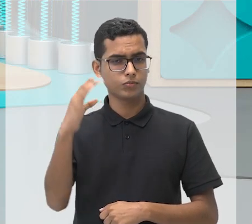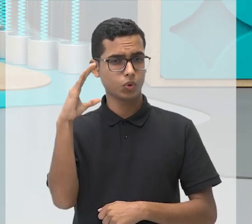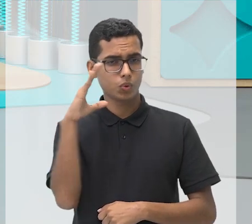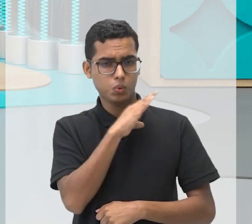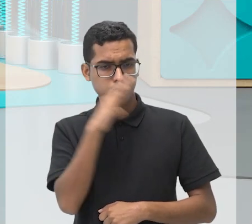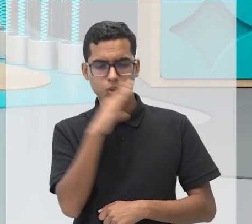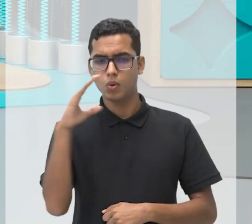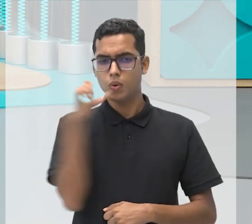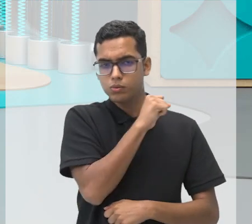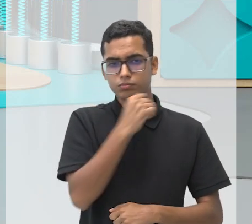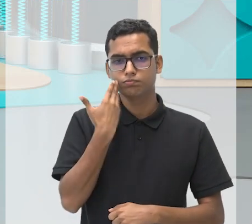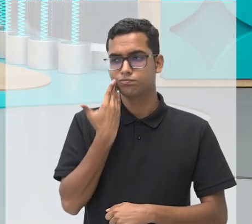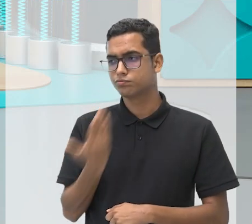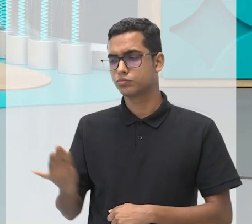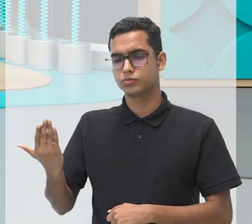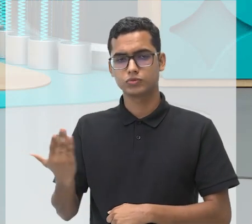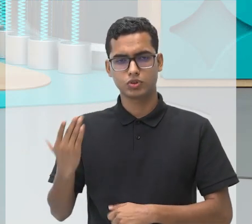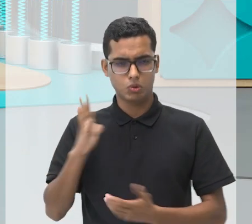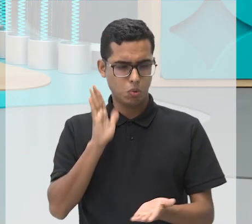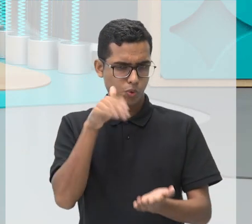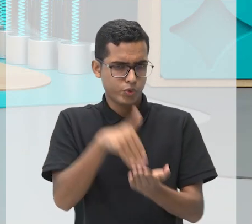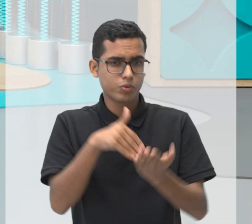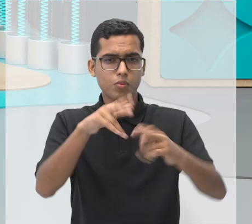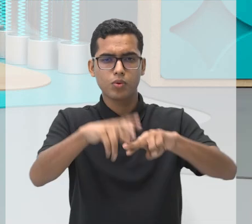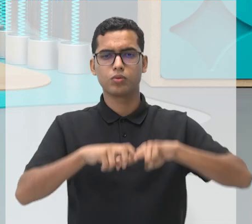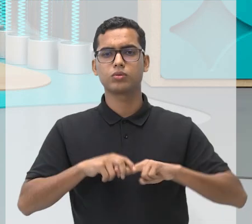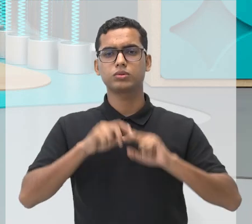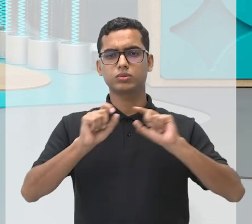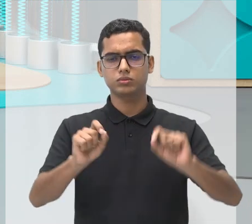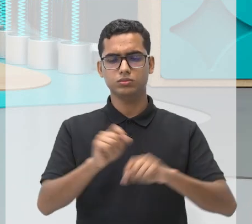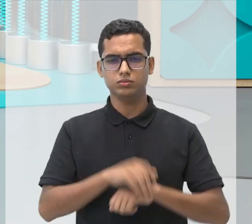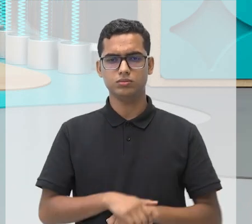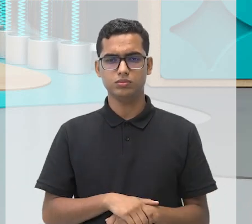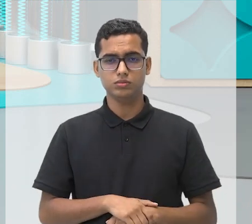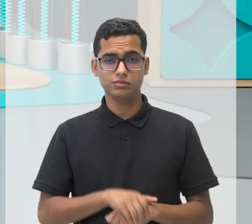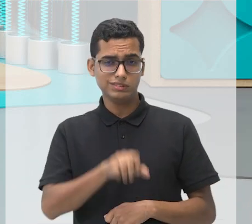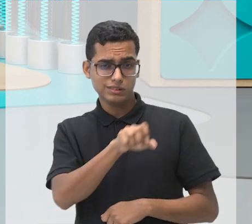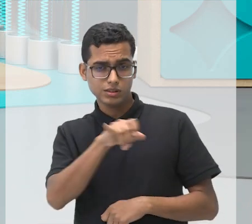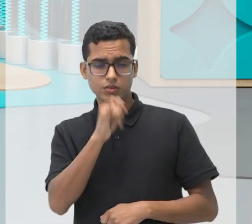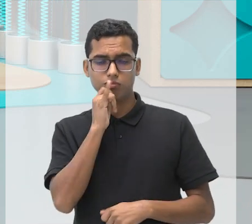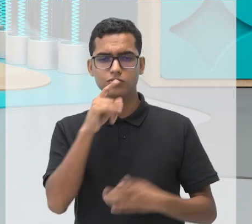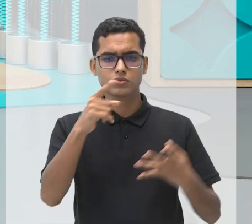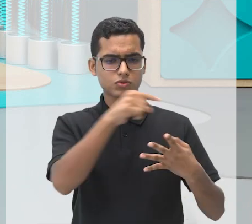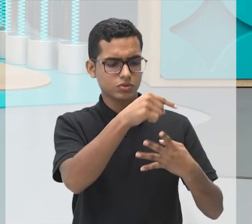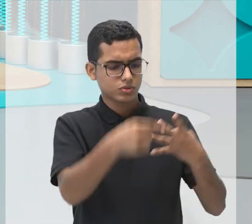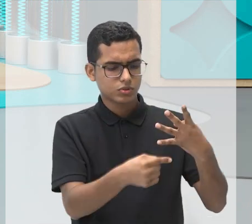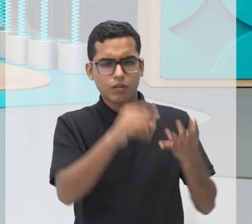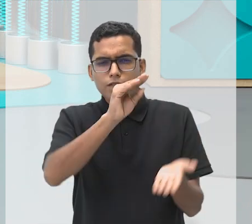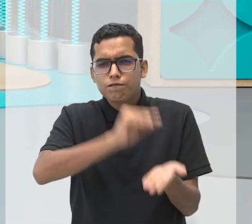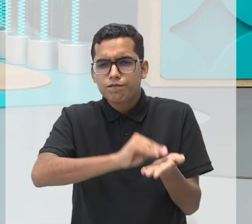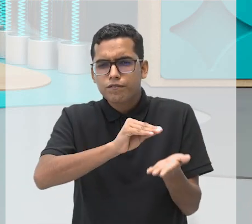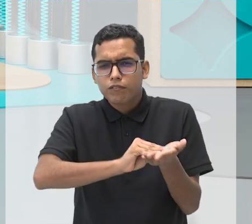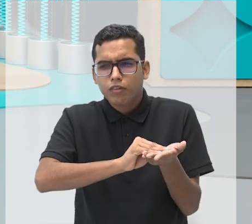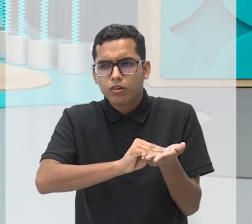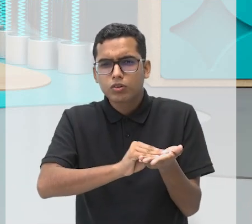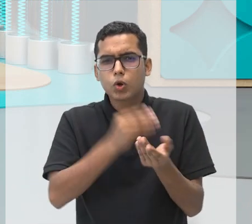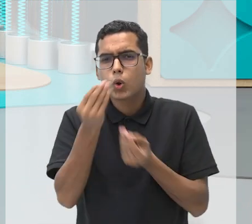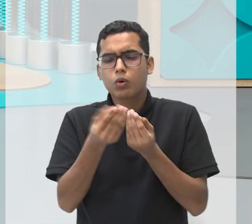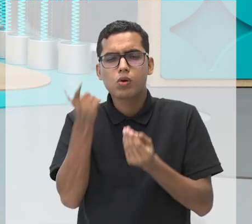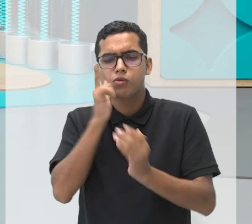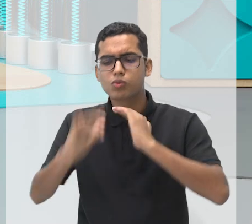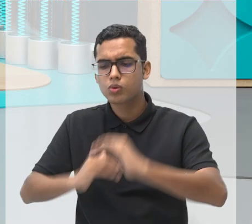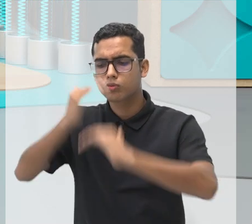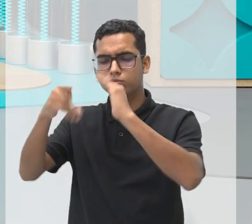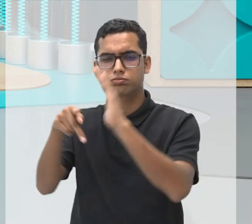de propósito, porque se falta alguma dessas anteriores, como que a gente vai conseguir desenvolver